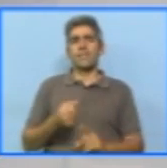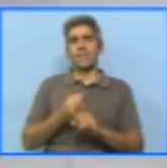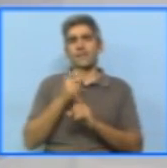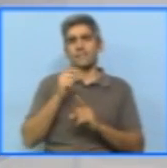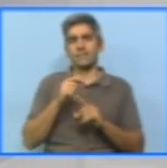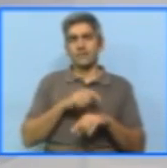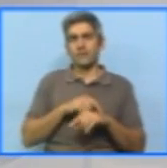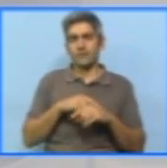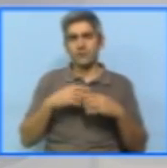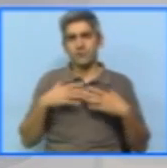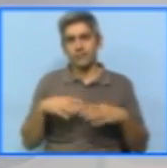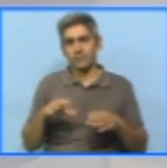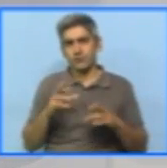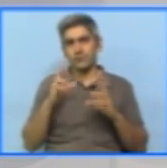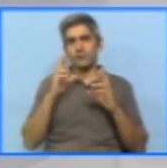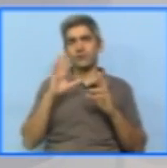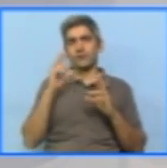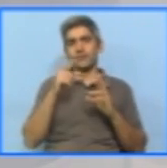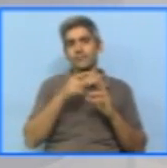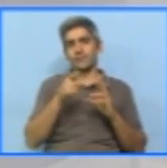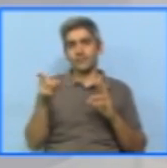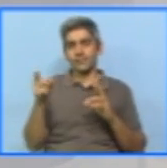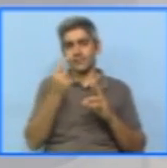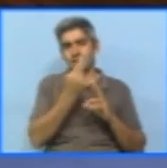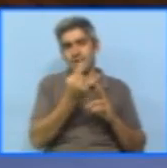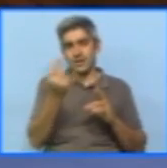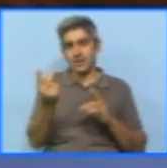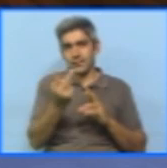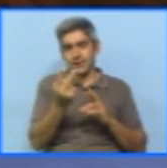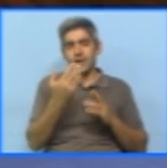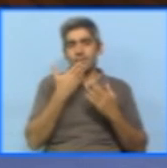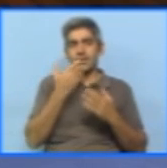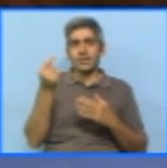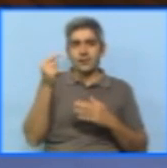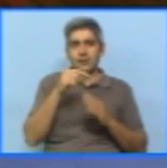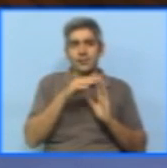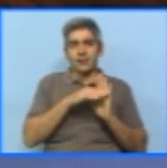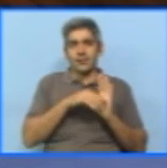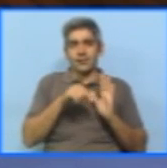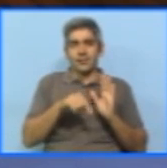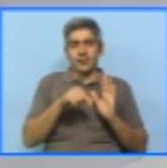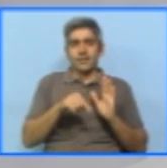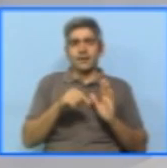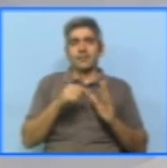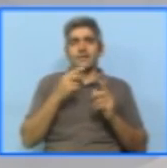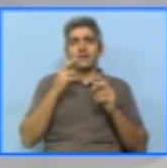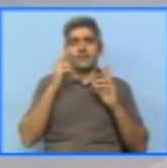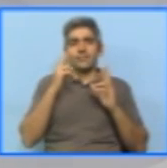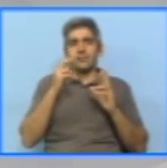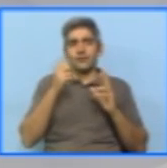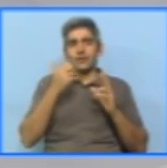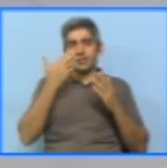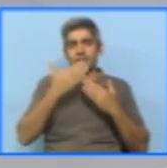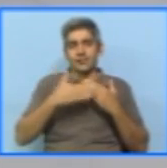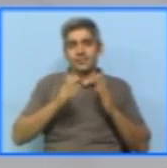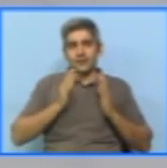para tempos de férias, que espero que aconteçam também para cada um de vós. Muito obrigado por terem estado neste programa e votos de bons